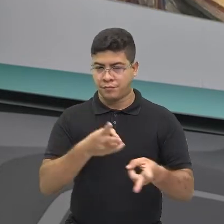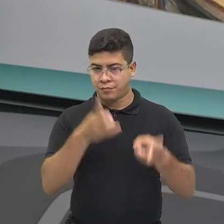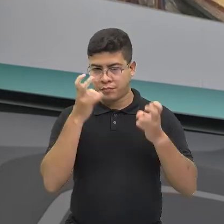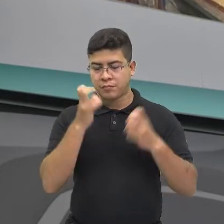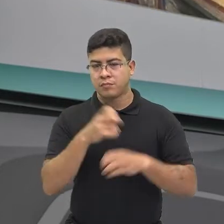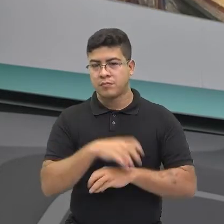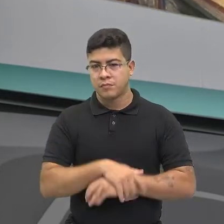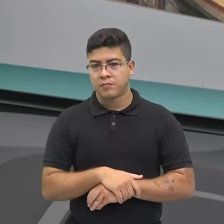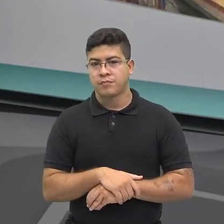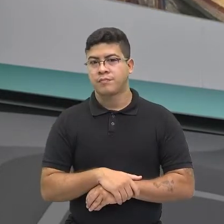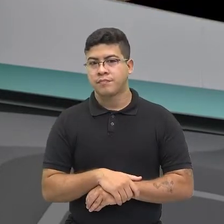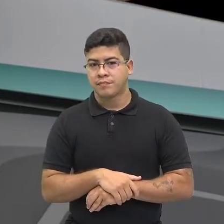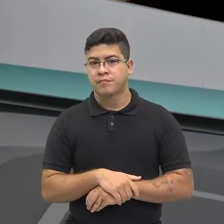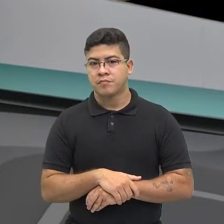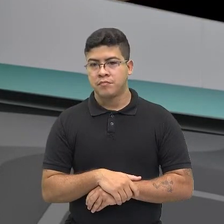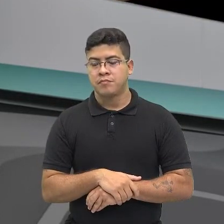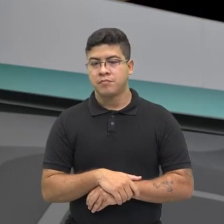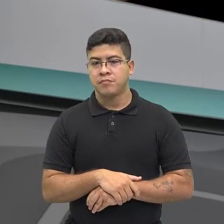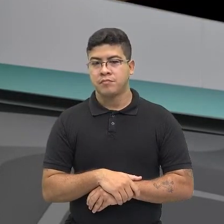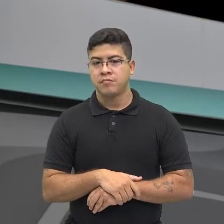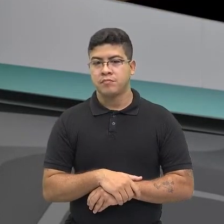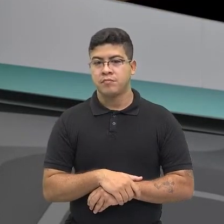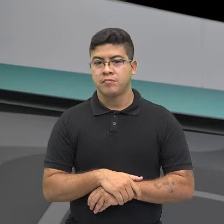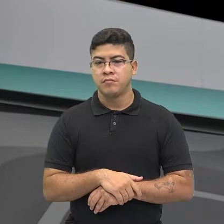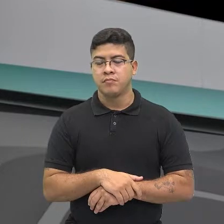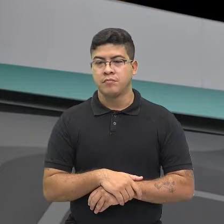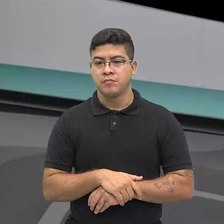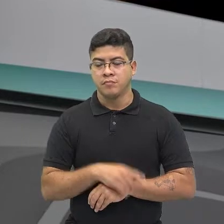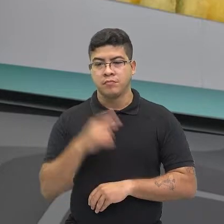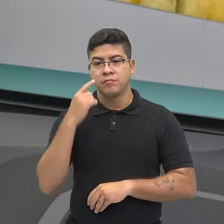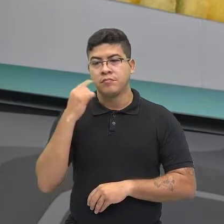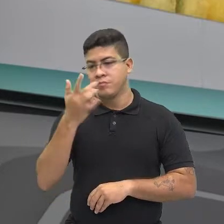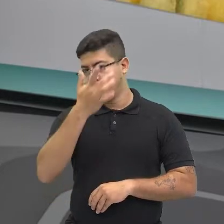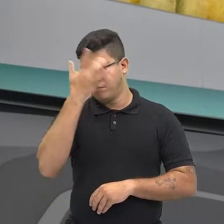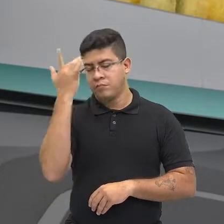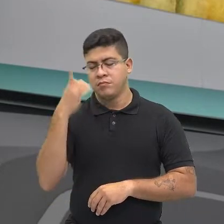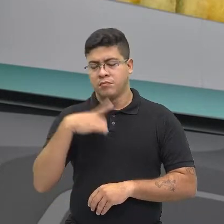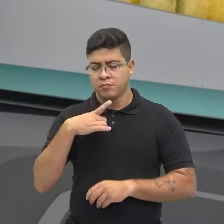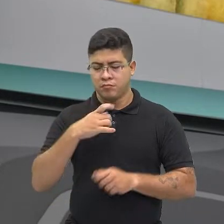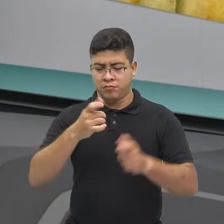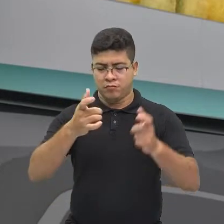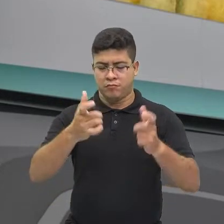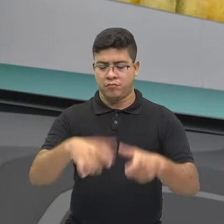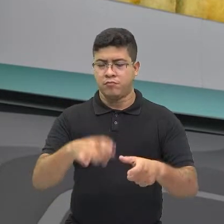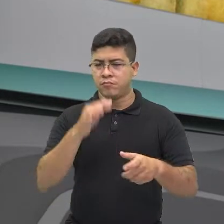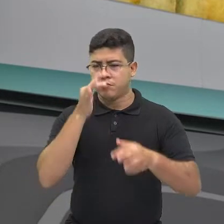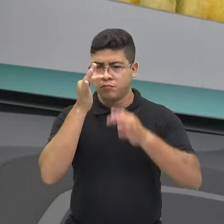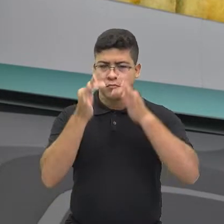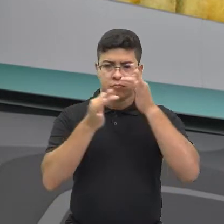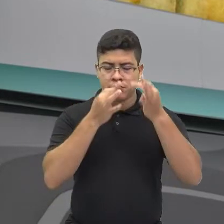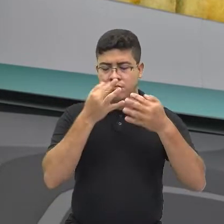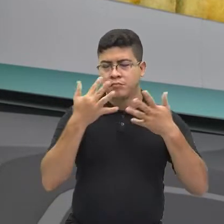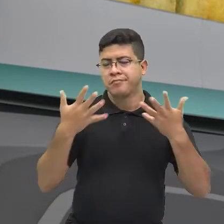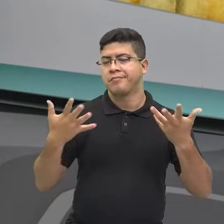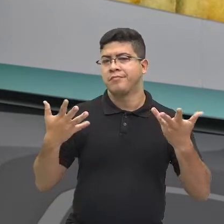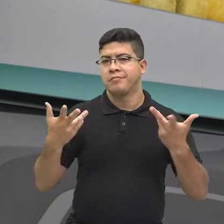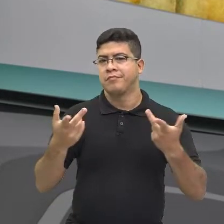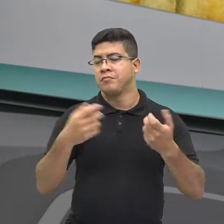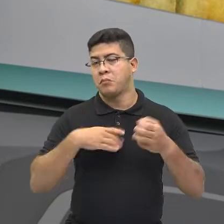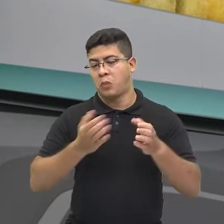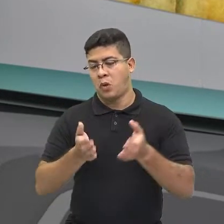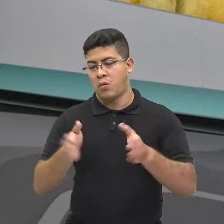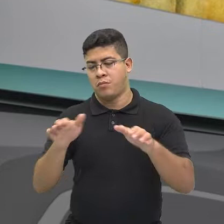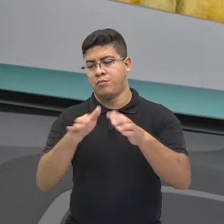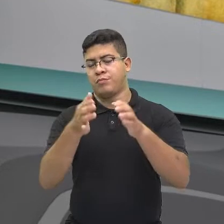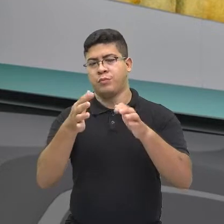estava acostumado, ou as pessoas estavam acostumadas com um vaso de flores, né? O vaso